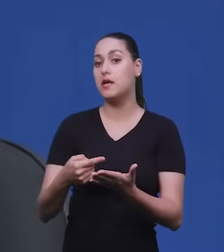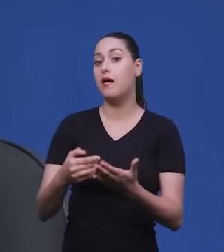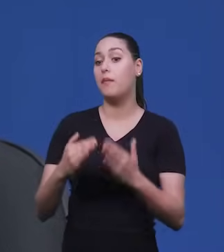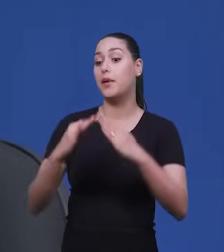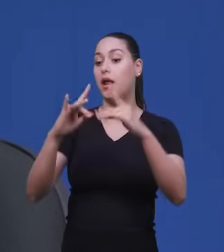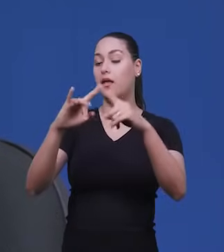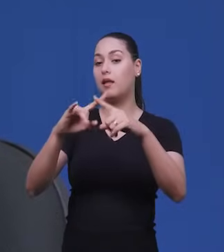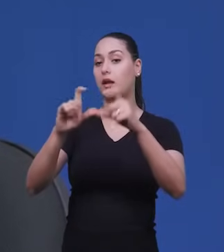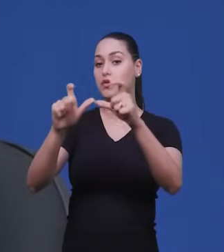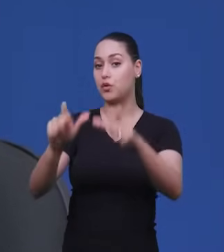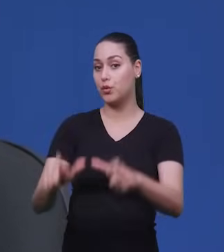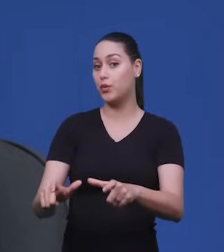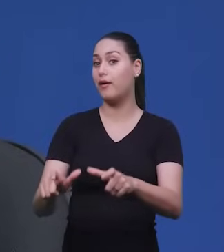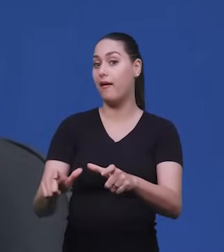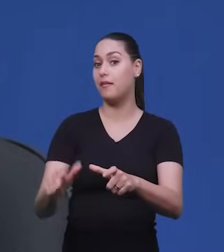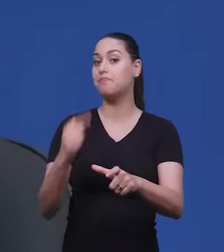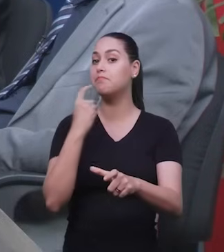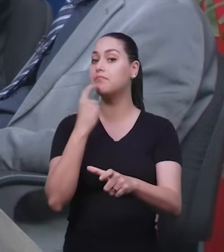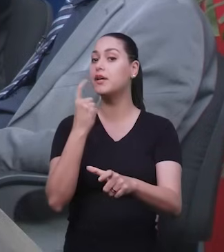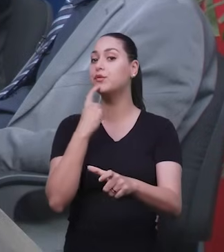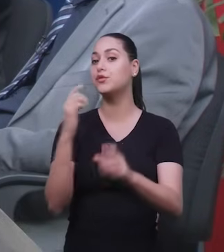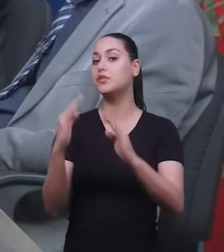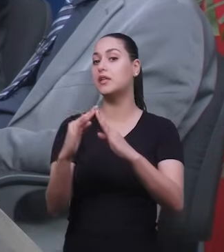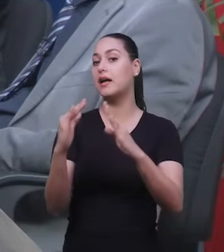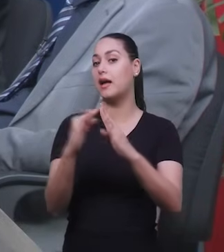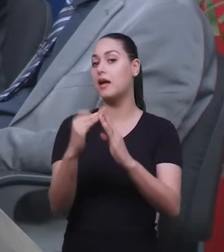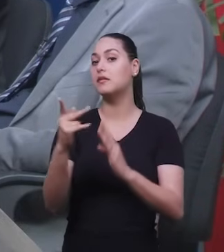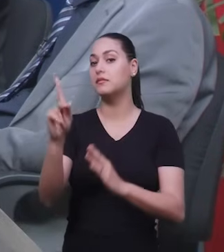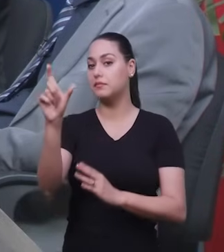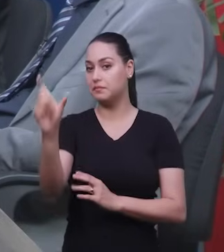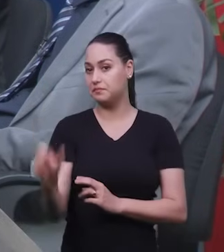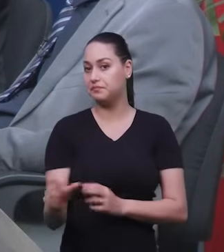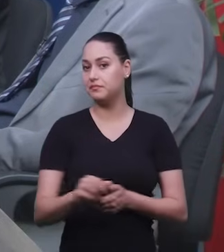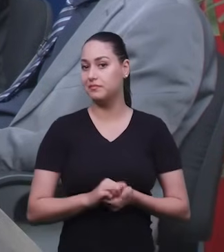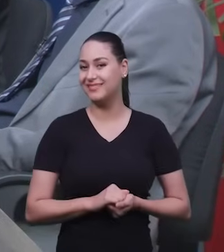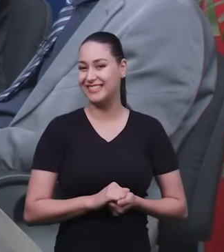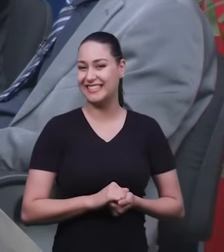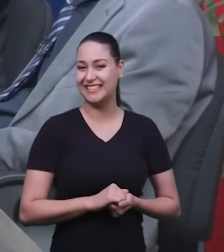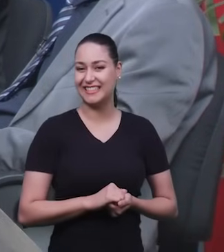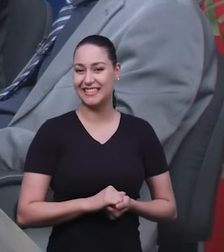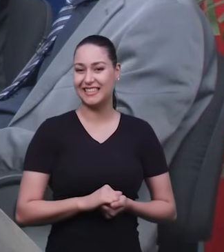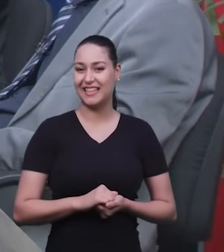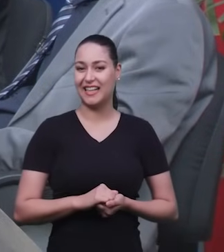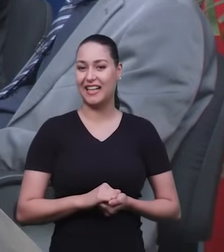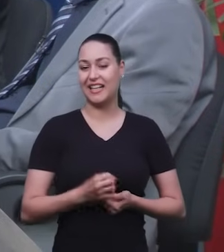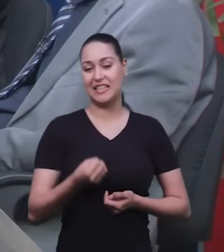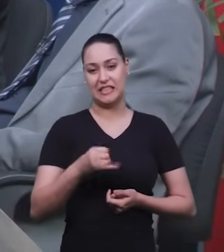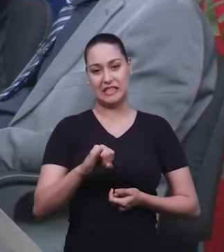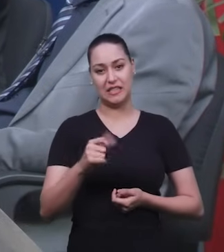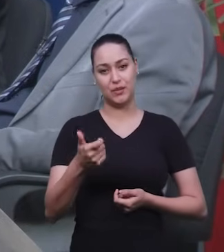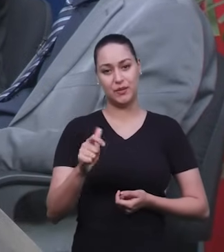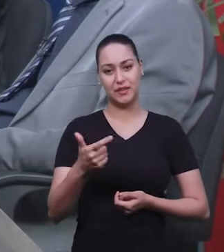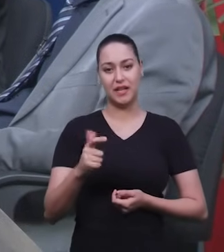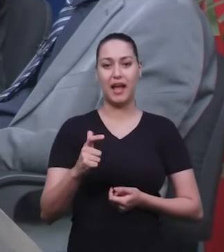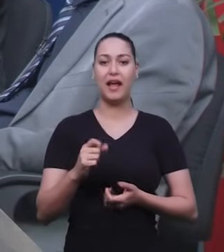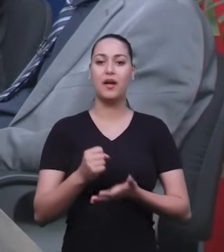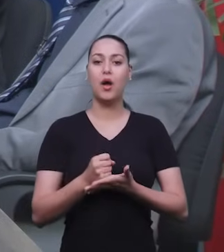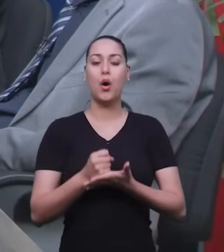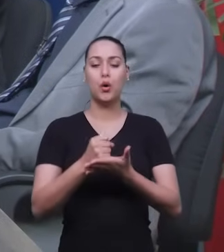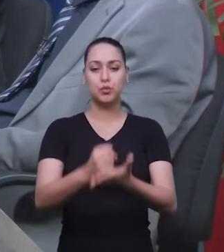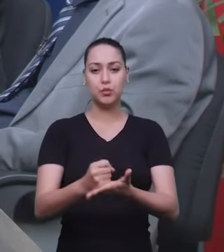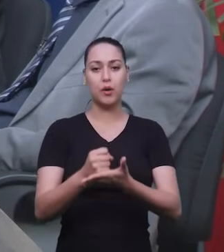local. Né? Quando não tem igreja local, a continuidade fica com 0800. É claro que o 0800 vai dar uma